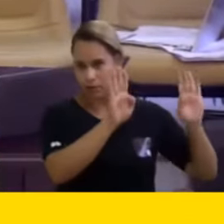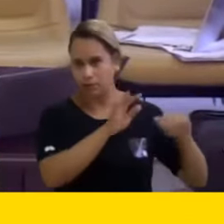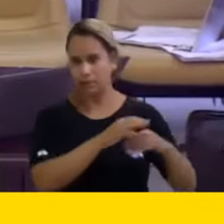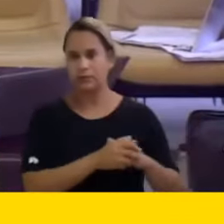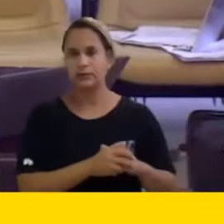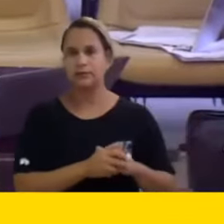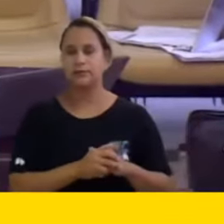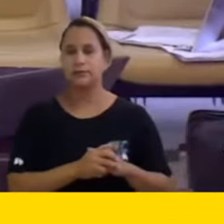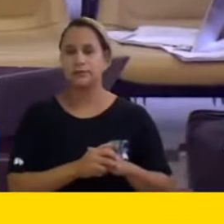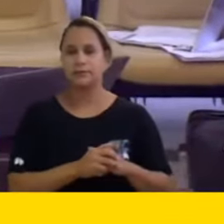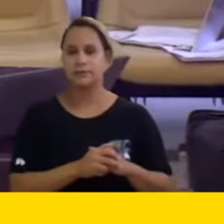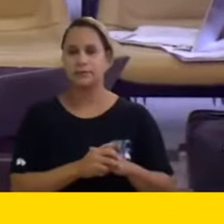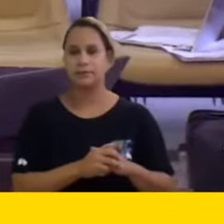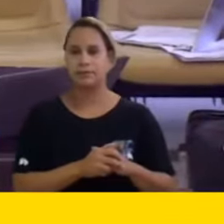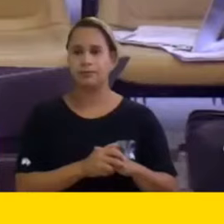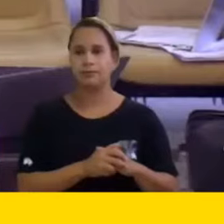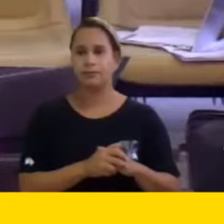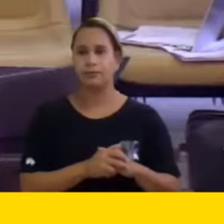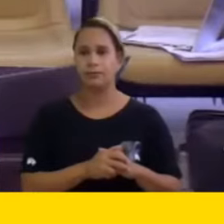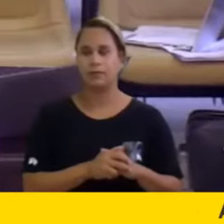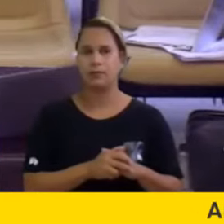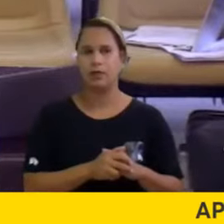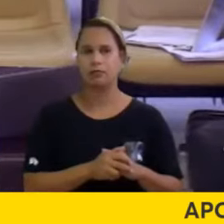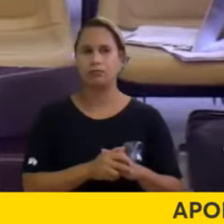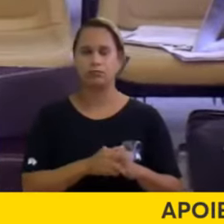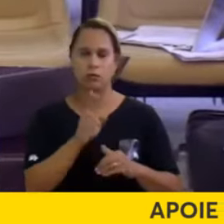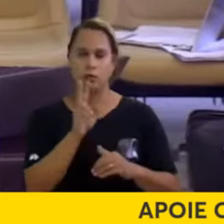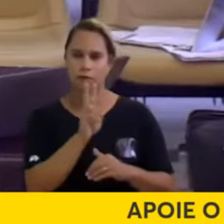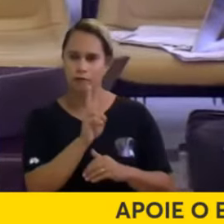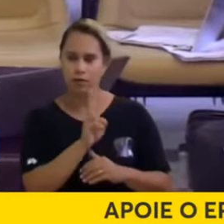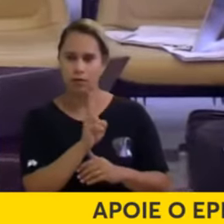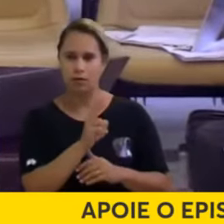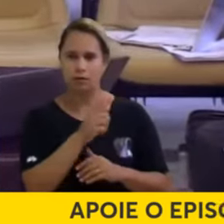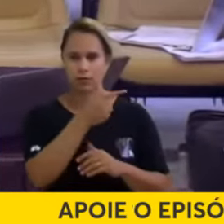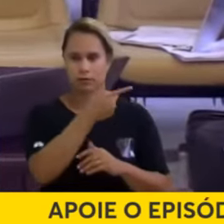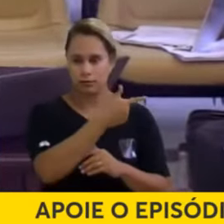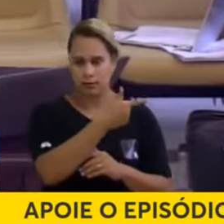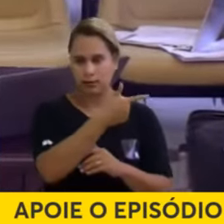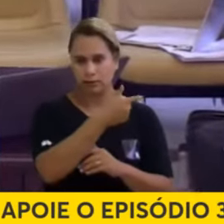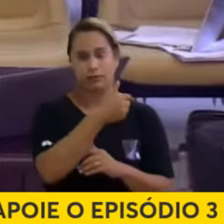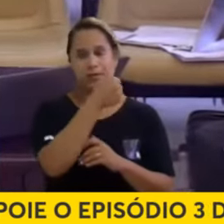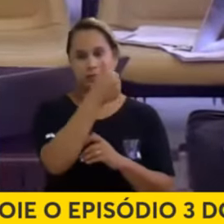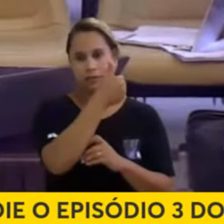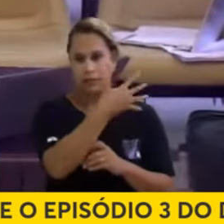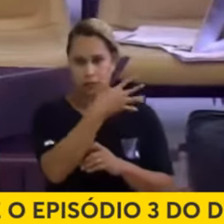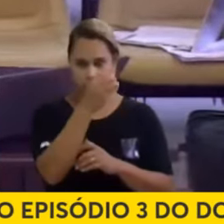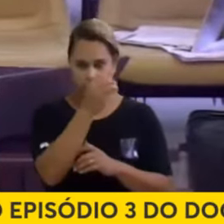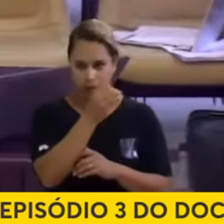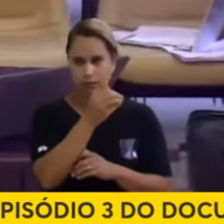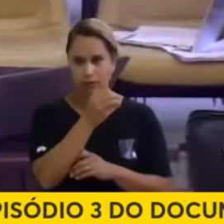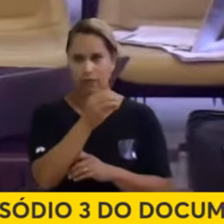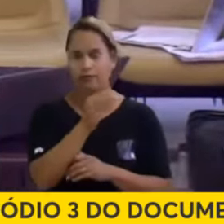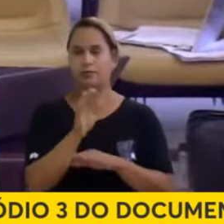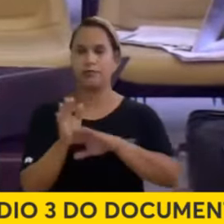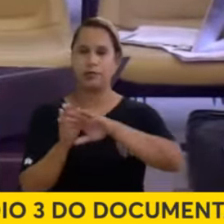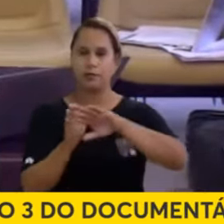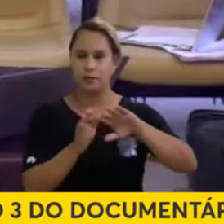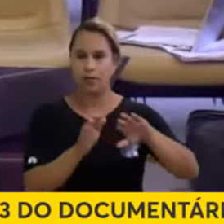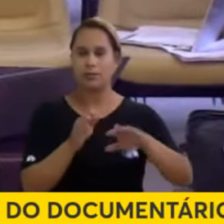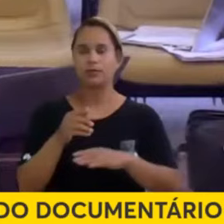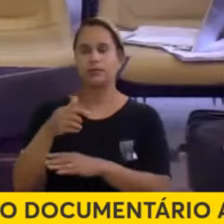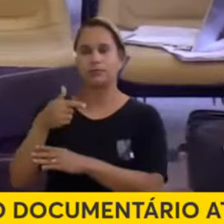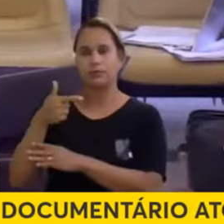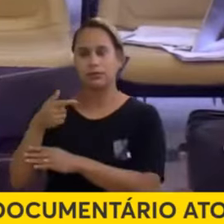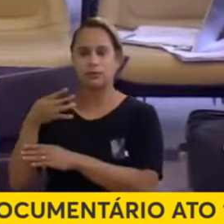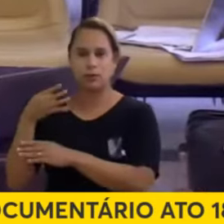eleitoral em vez de 140 vai para 150.000 isso tá bem desenhado lá não vou repetir aqui mas por fim nós fizemos uma